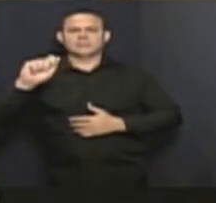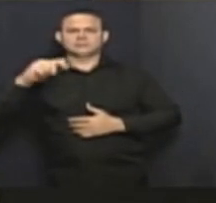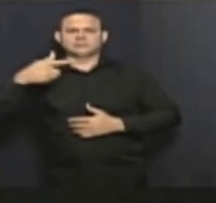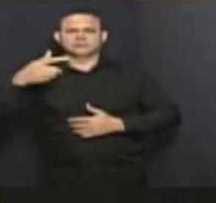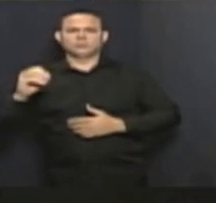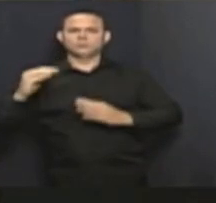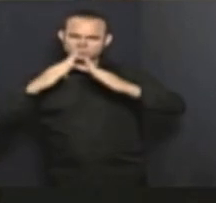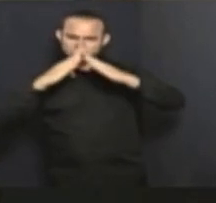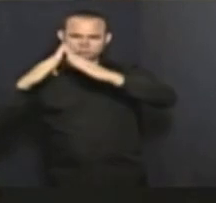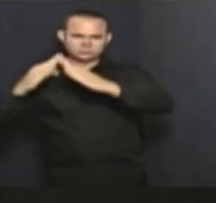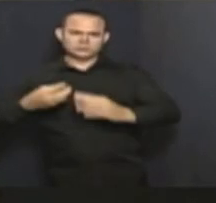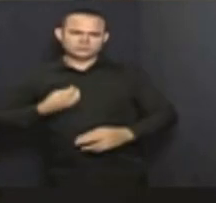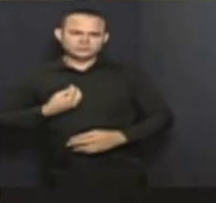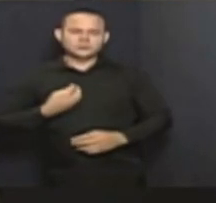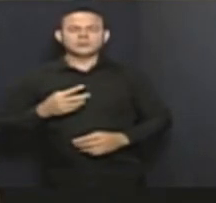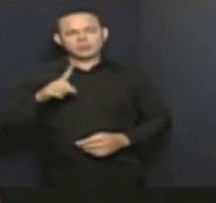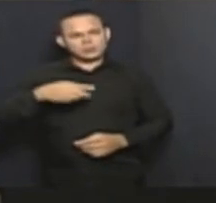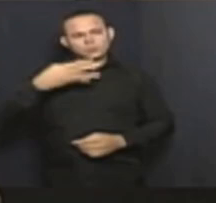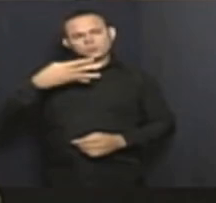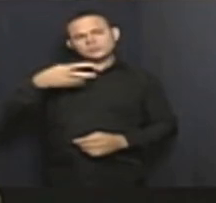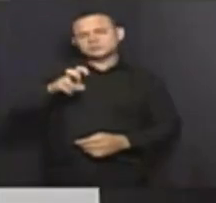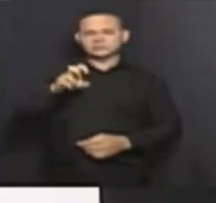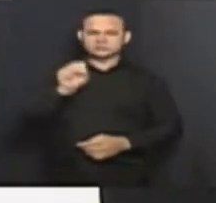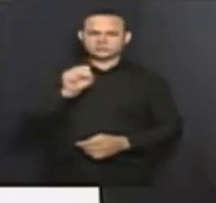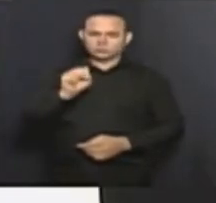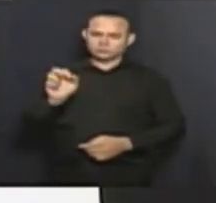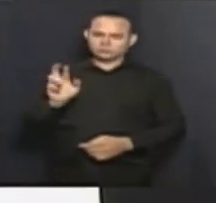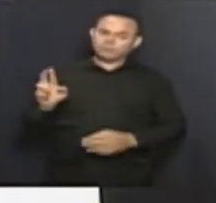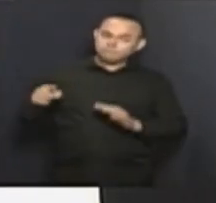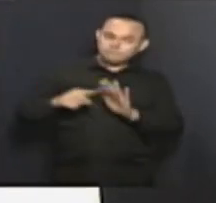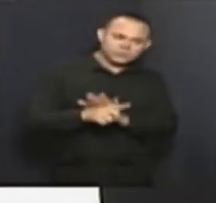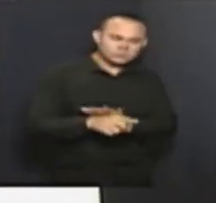o senhor tem 45 segundos para a pergunta